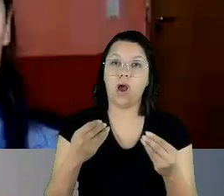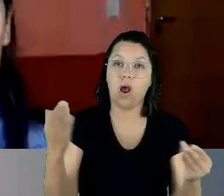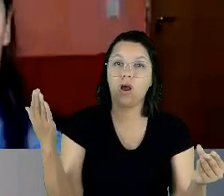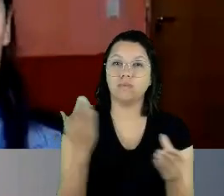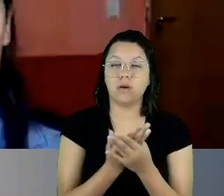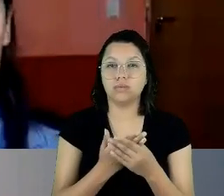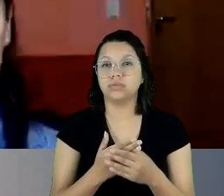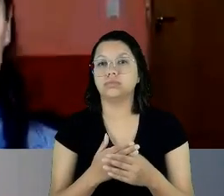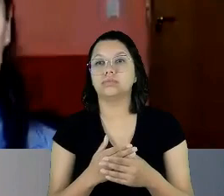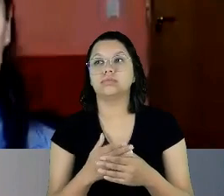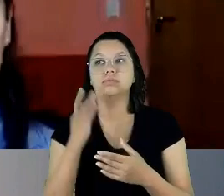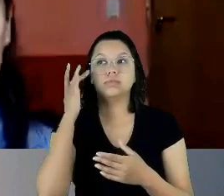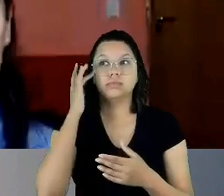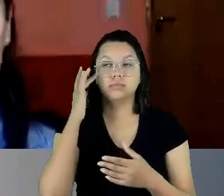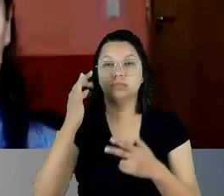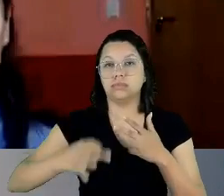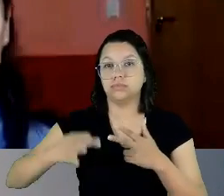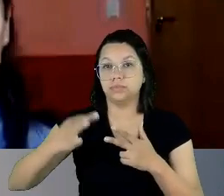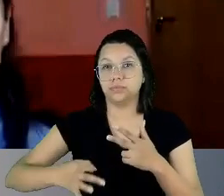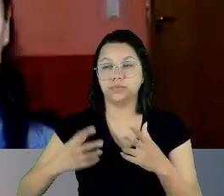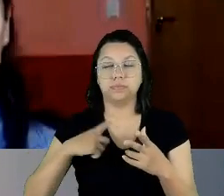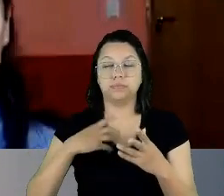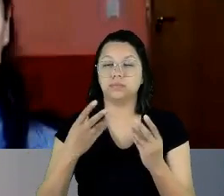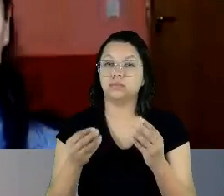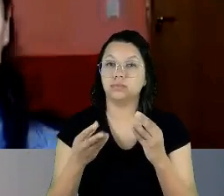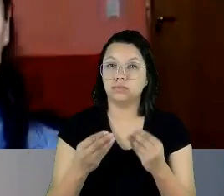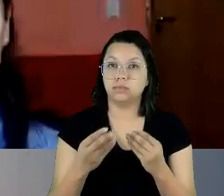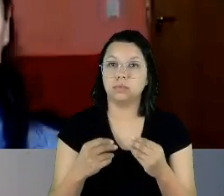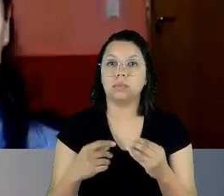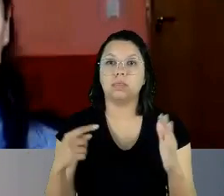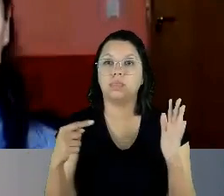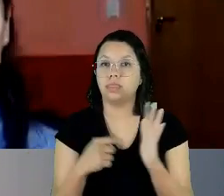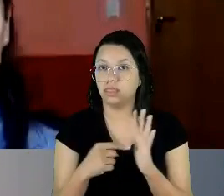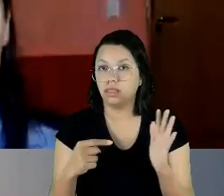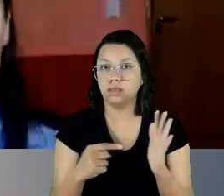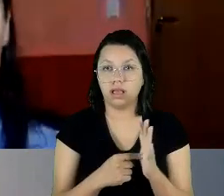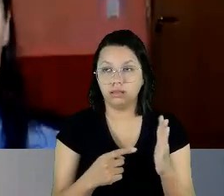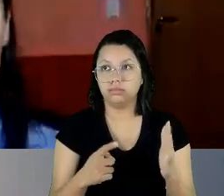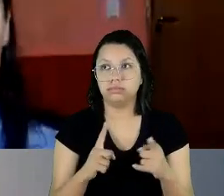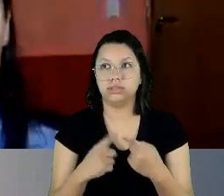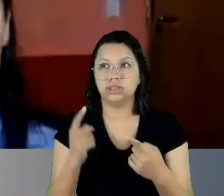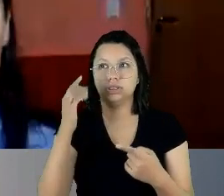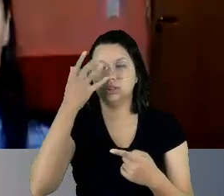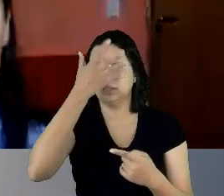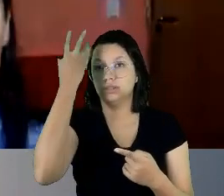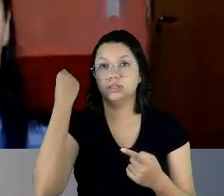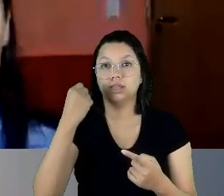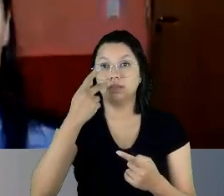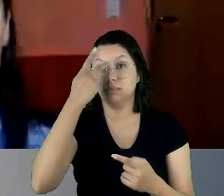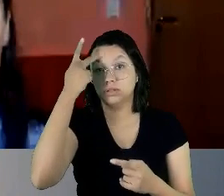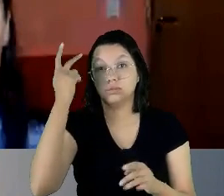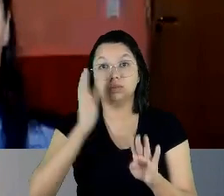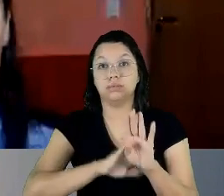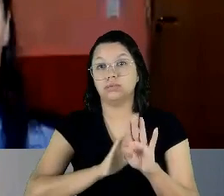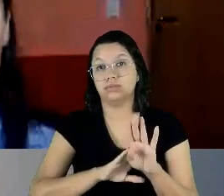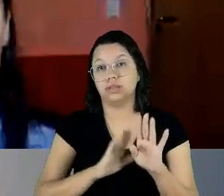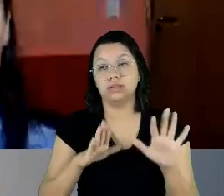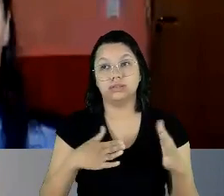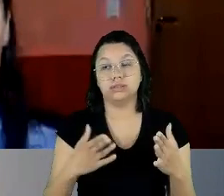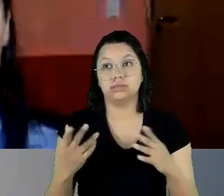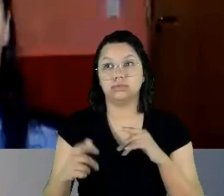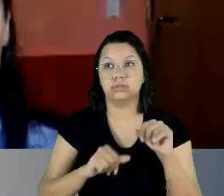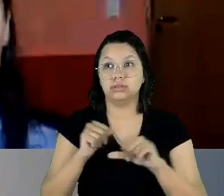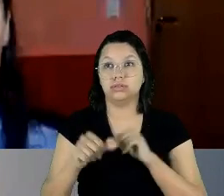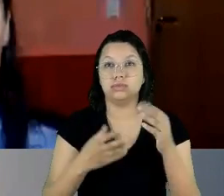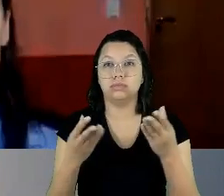que no judiciário também, né? Existe uma série de demandas, mas a gente esquece a pessoa que está por trás dali. Então, para a gente